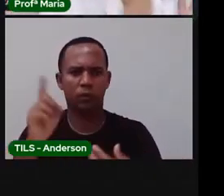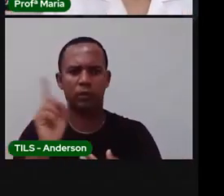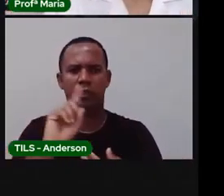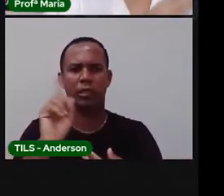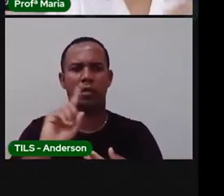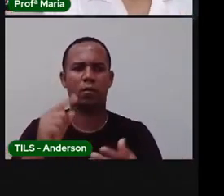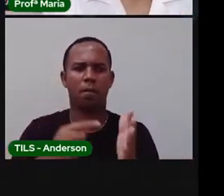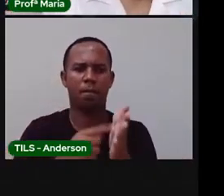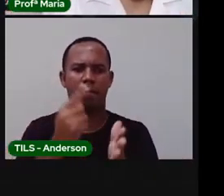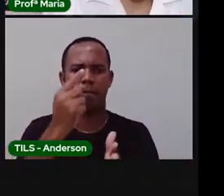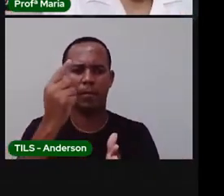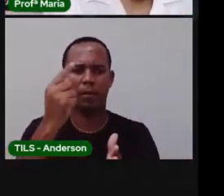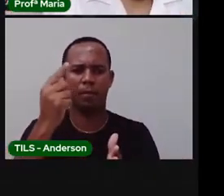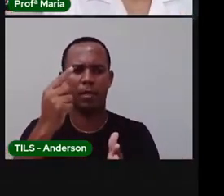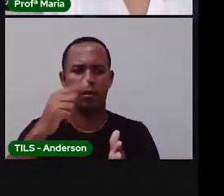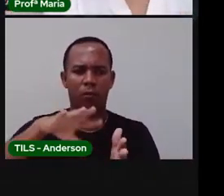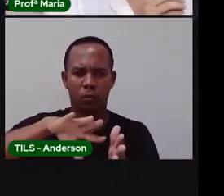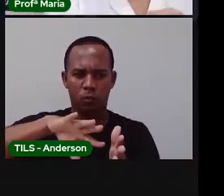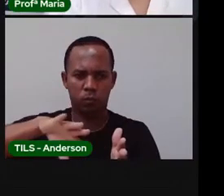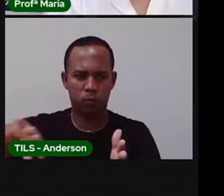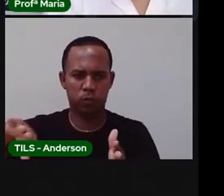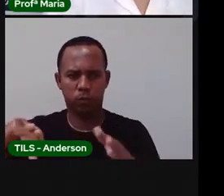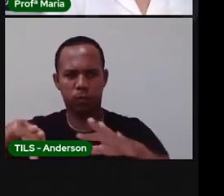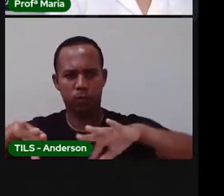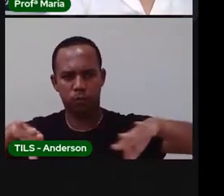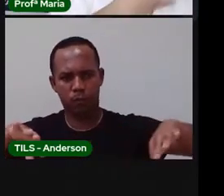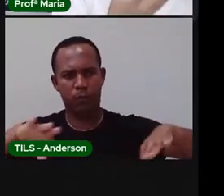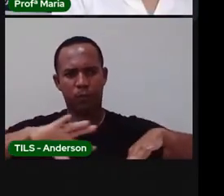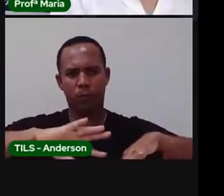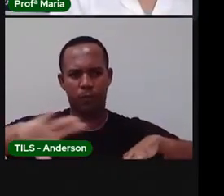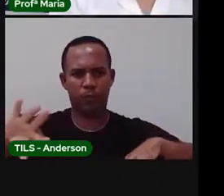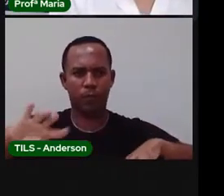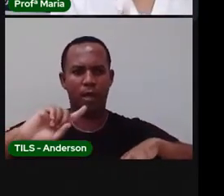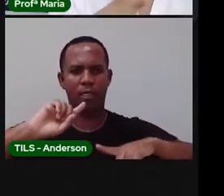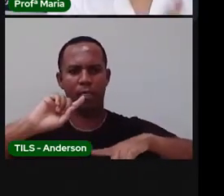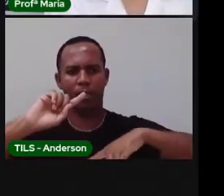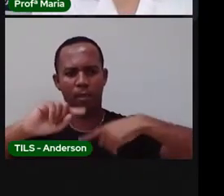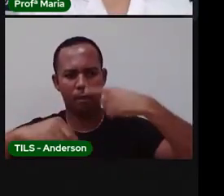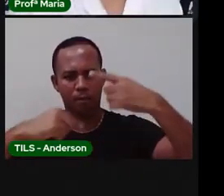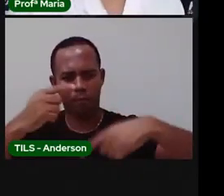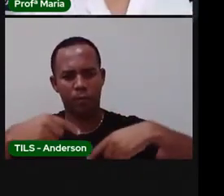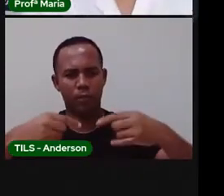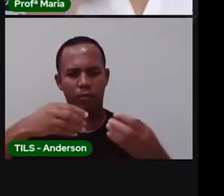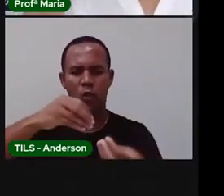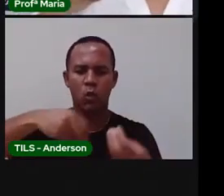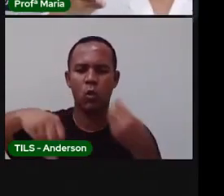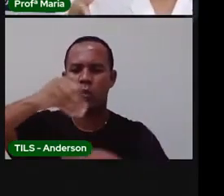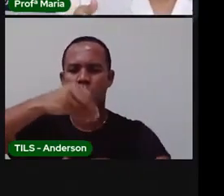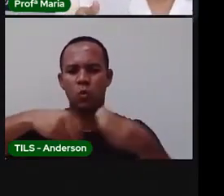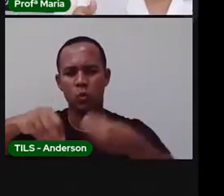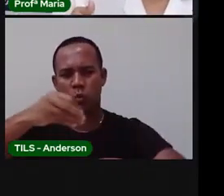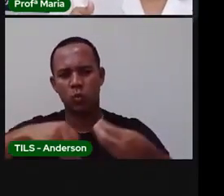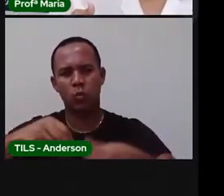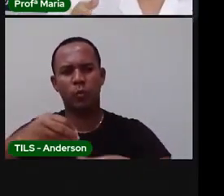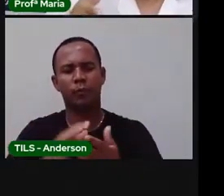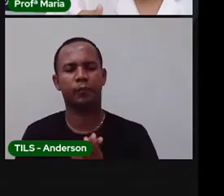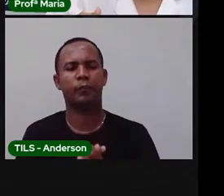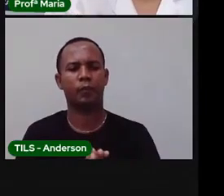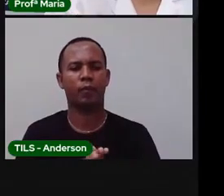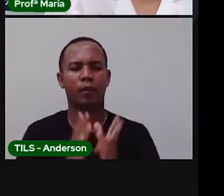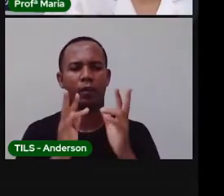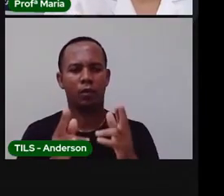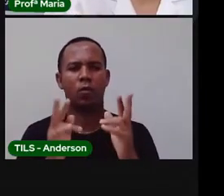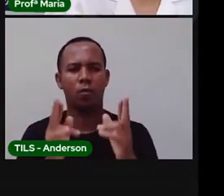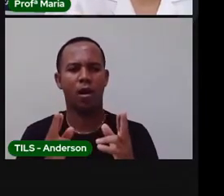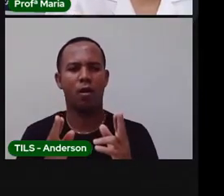preciso separar primeiro. Depois que eu separo, aí eu vou fazer o quê? Reciclar. É como o nosso guarda-roupa. Eu espero